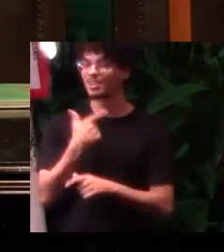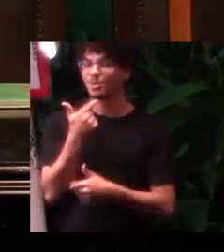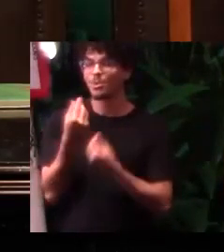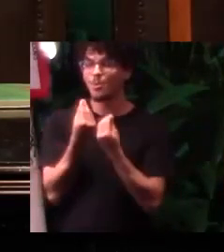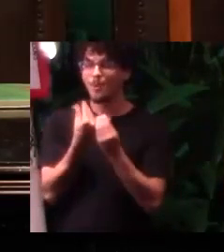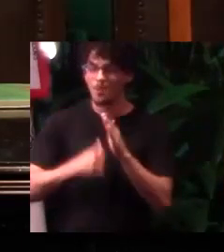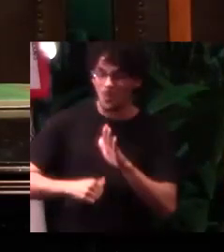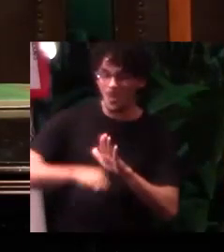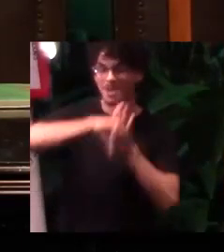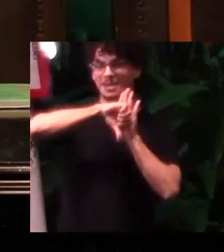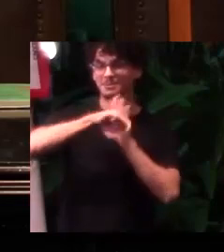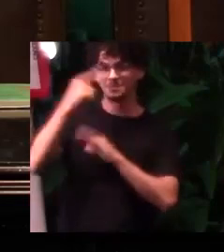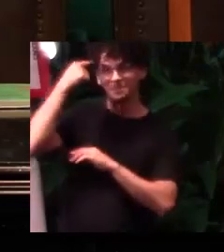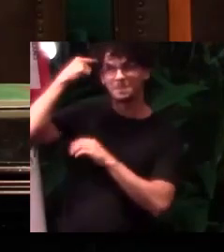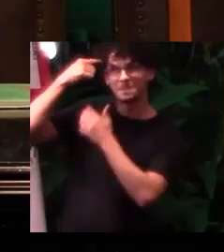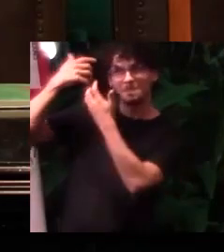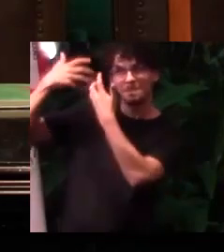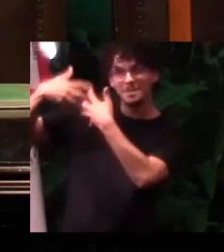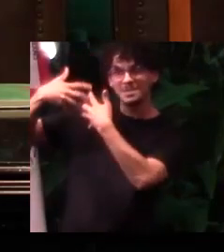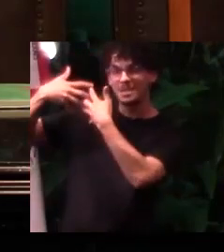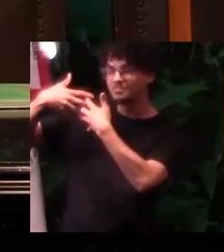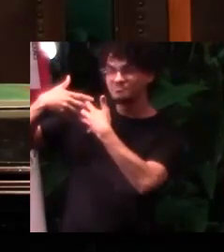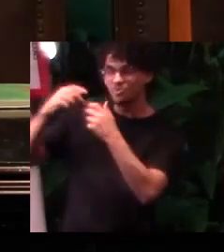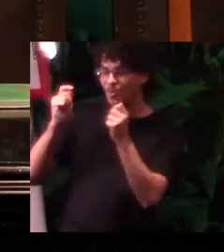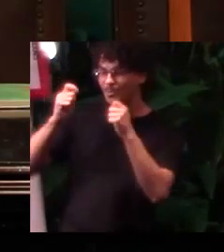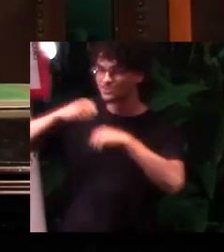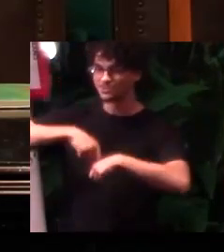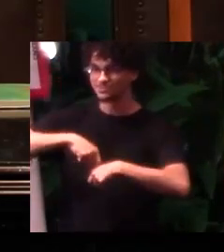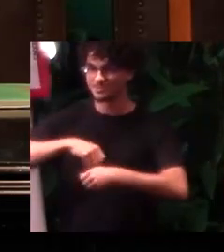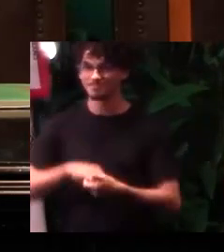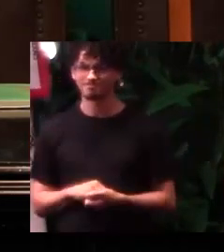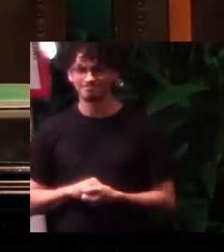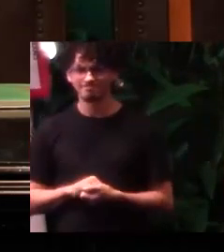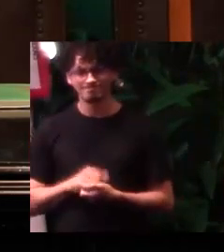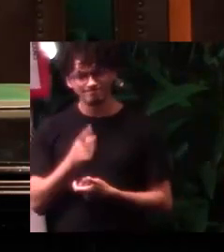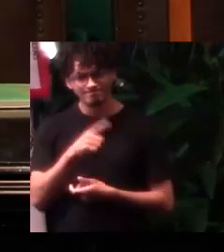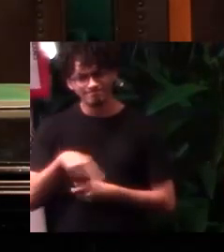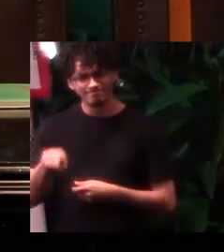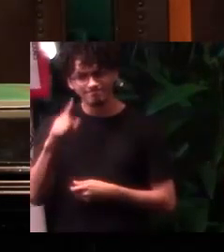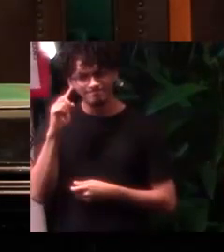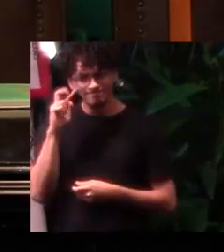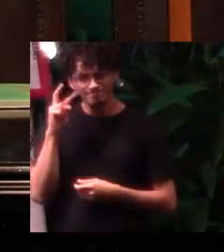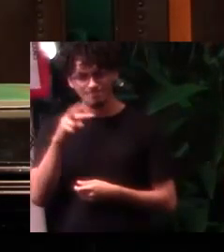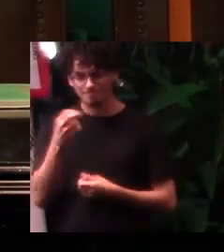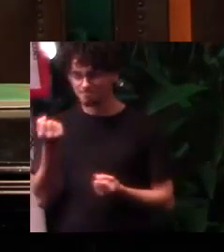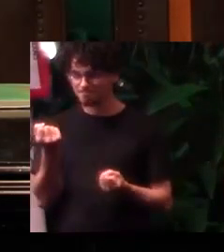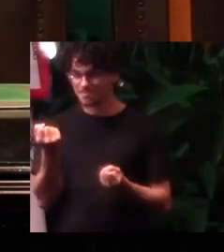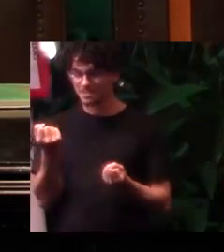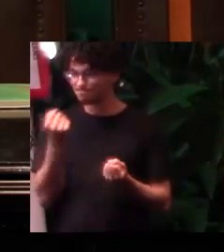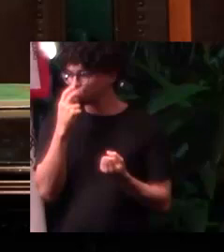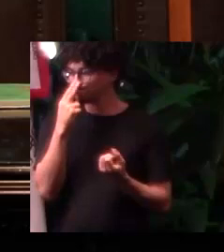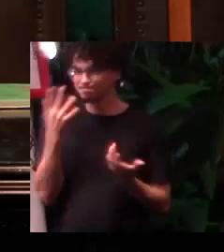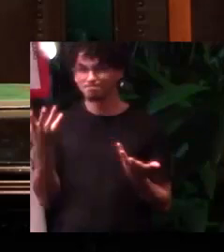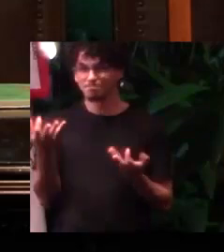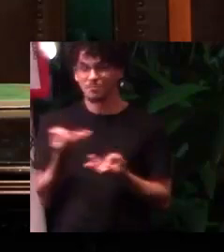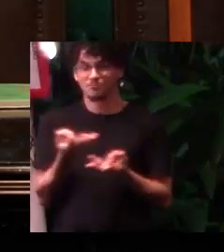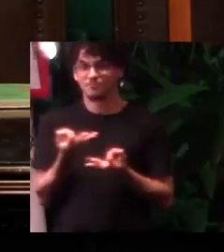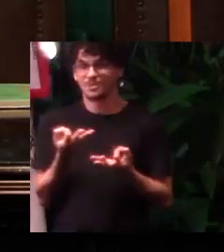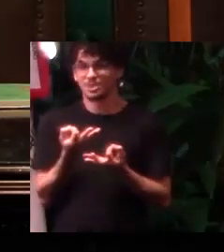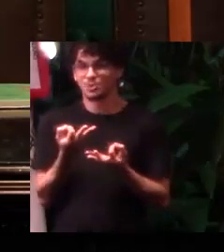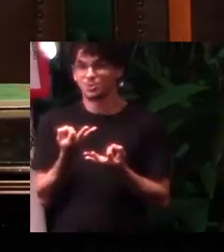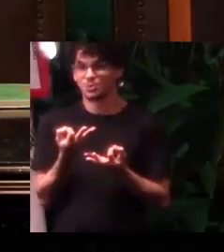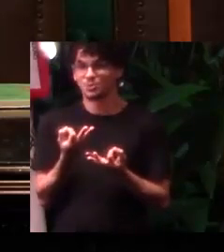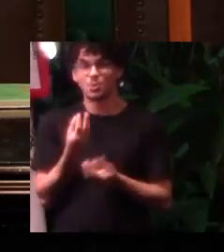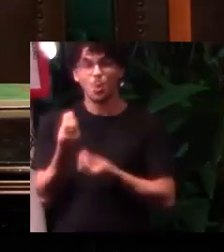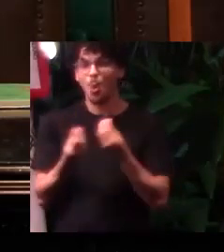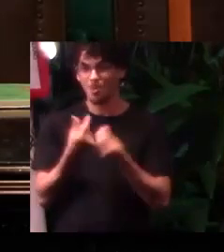será possível. Vejam vocês que aí está brilhantemente colocado, a meu ver, o que eu disse antes,